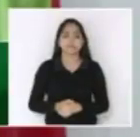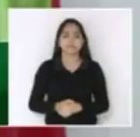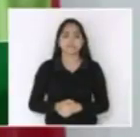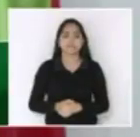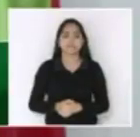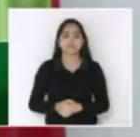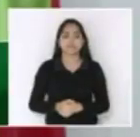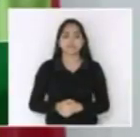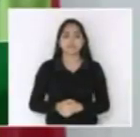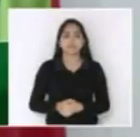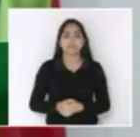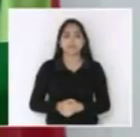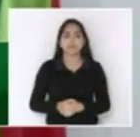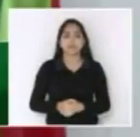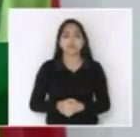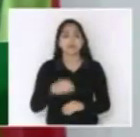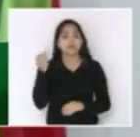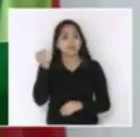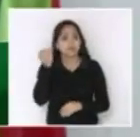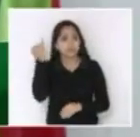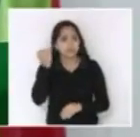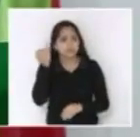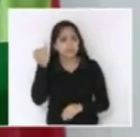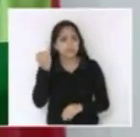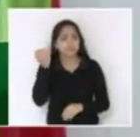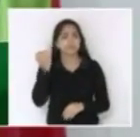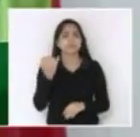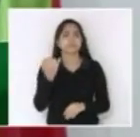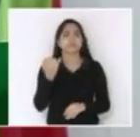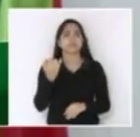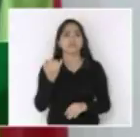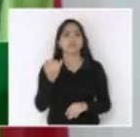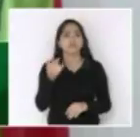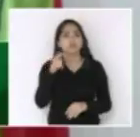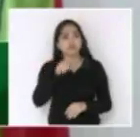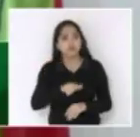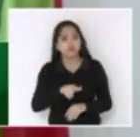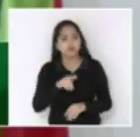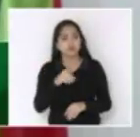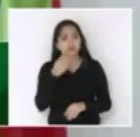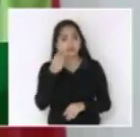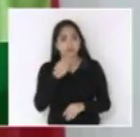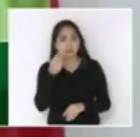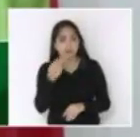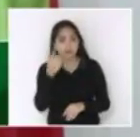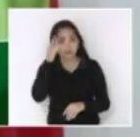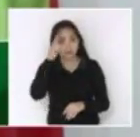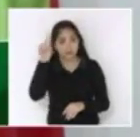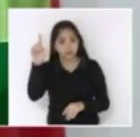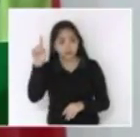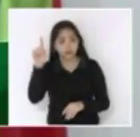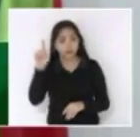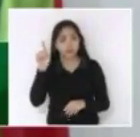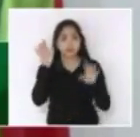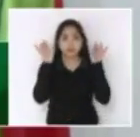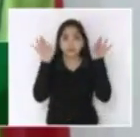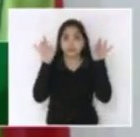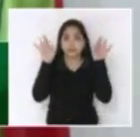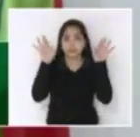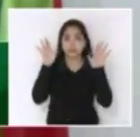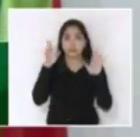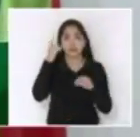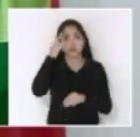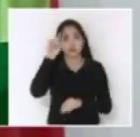deputado Natalino Lassi, acho que é importante aqui também reafirmar mais uma vez esse dia de hoje, dia da árvore, dia